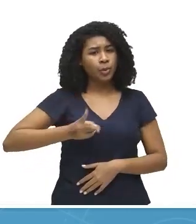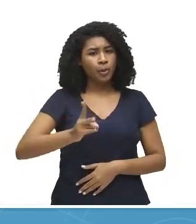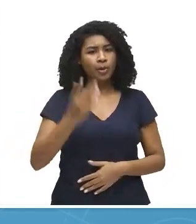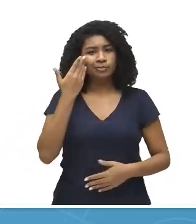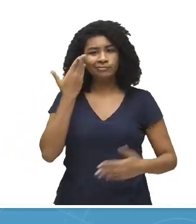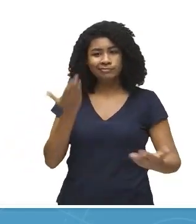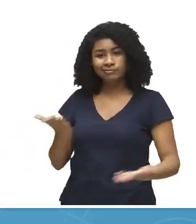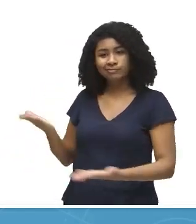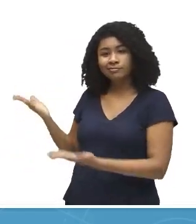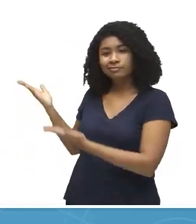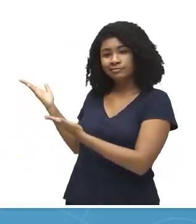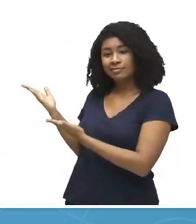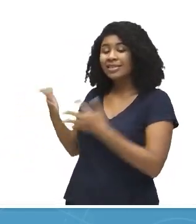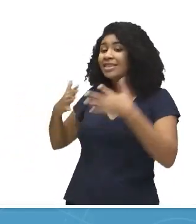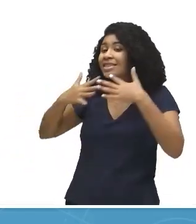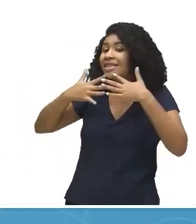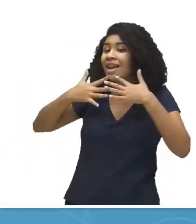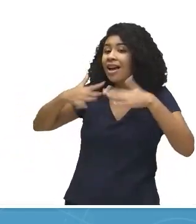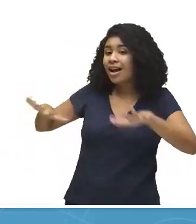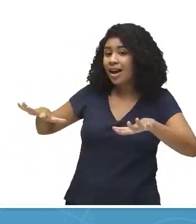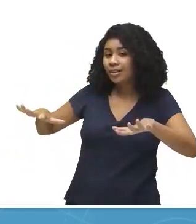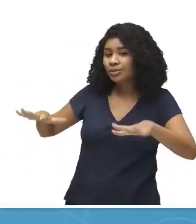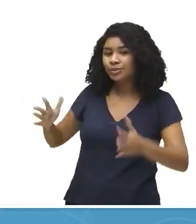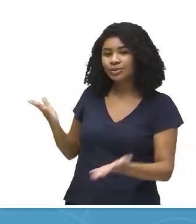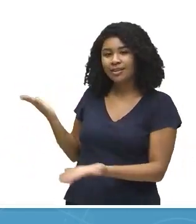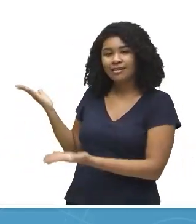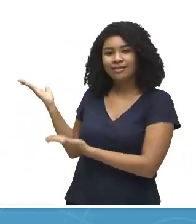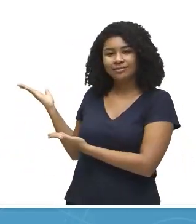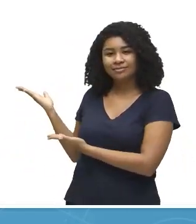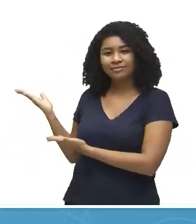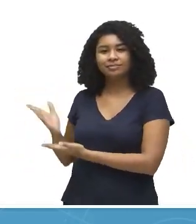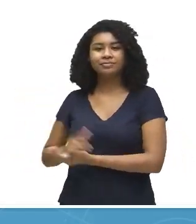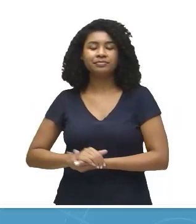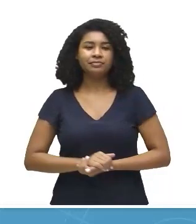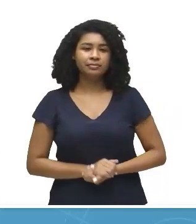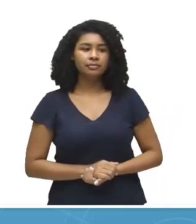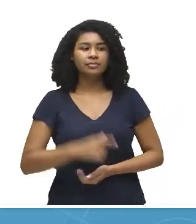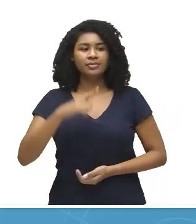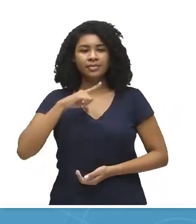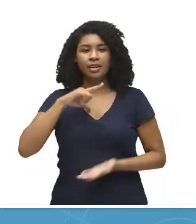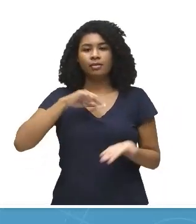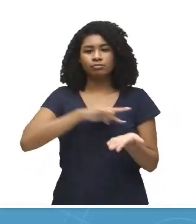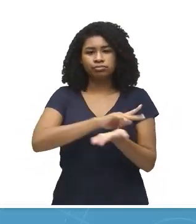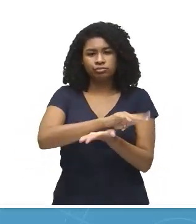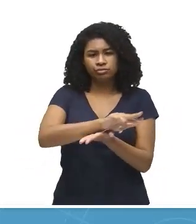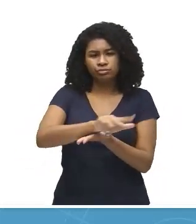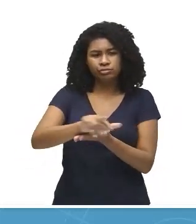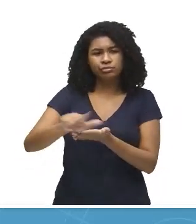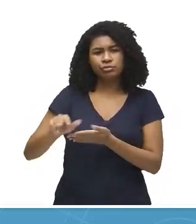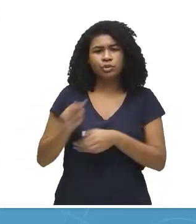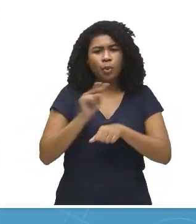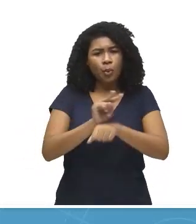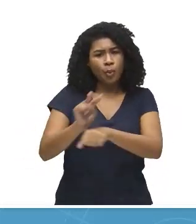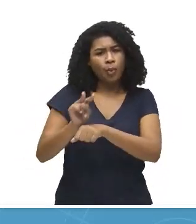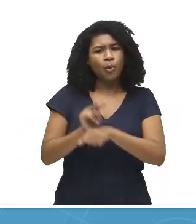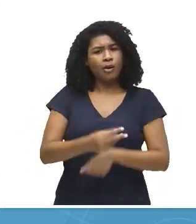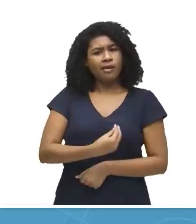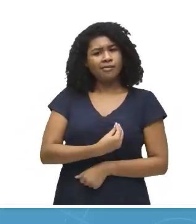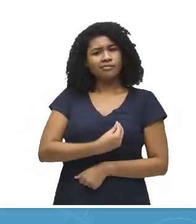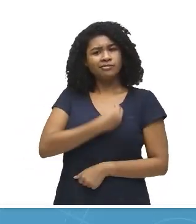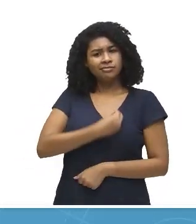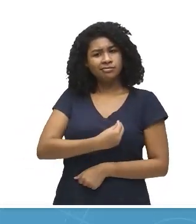paisagens naturais, né, onde a biodiversidade ela está preservada, né, como a gente pode